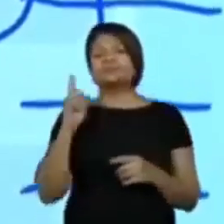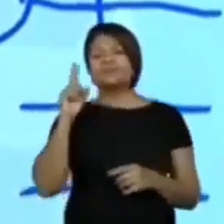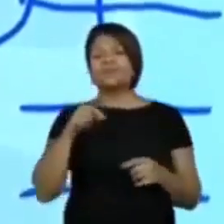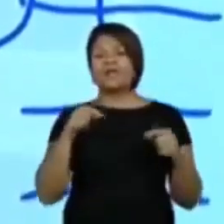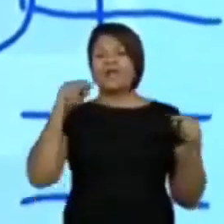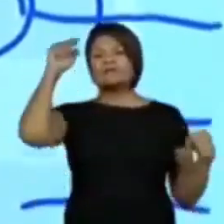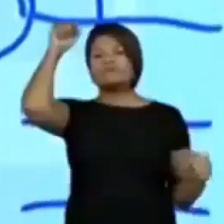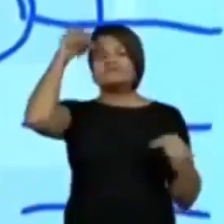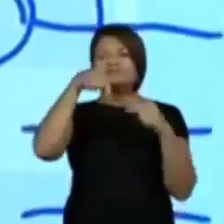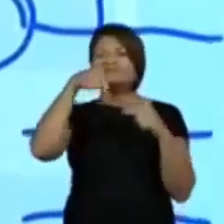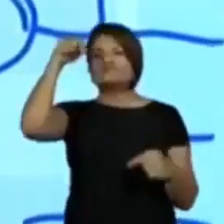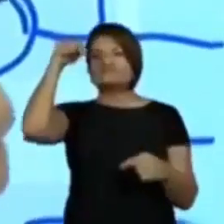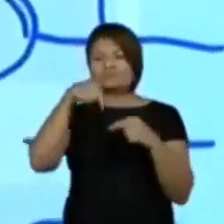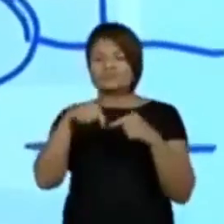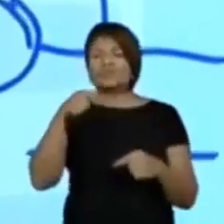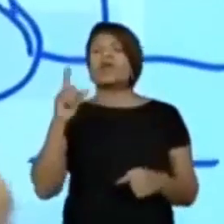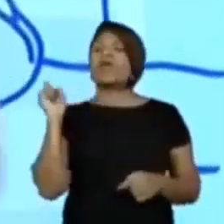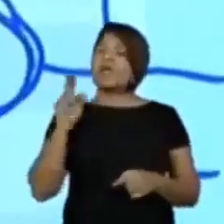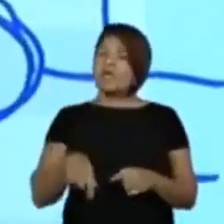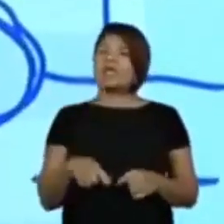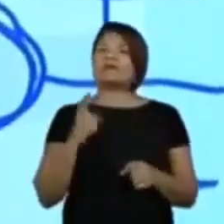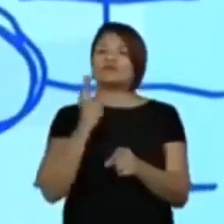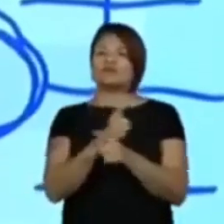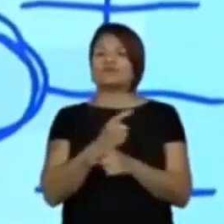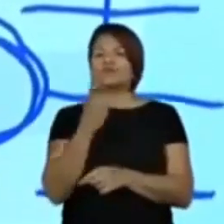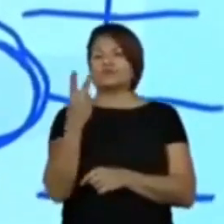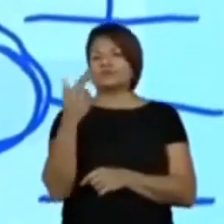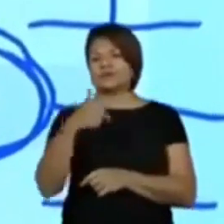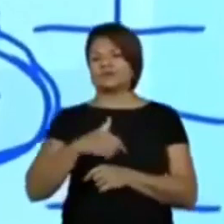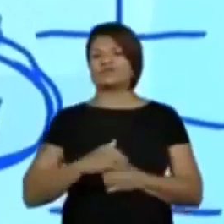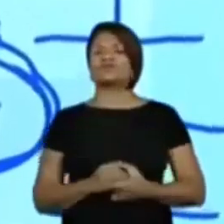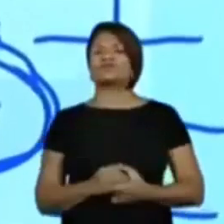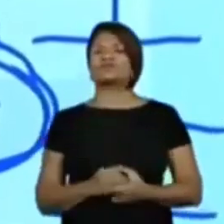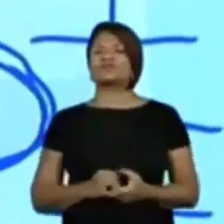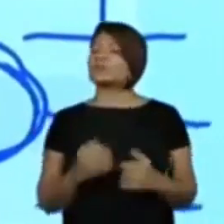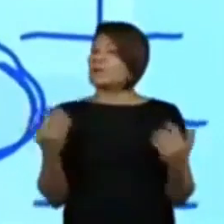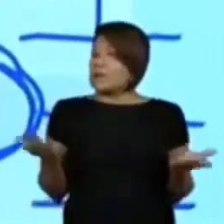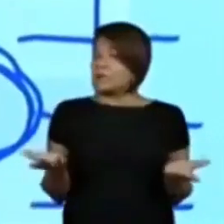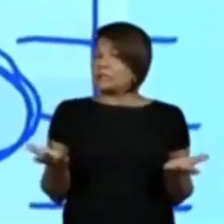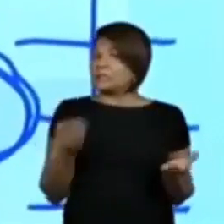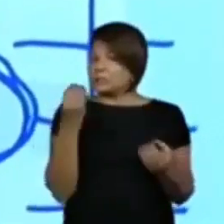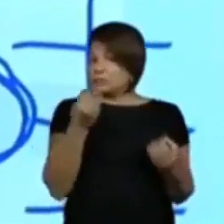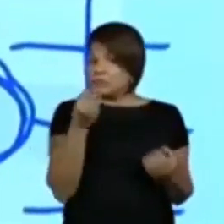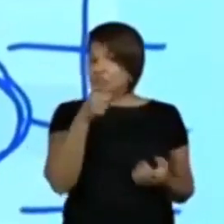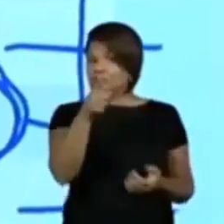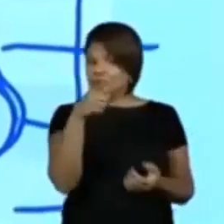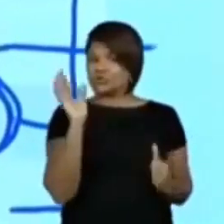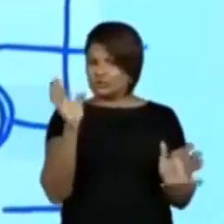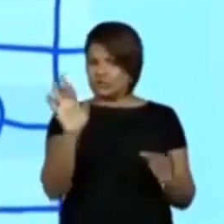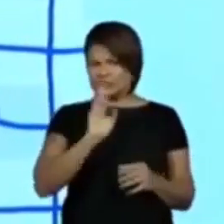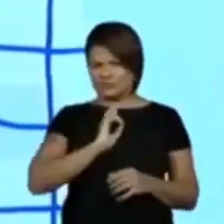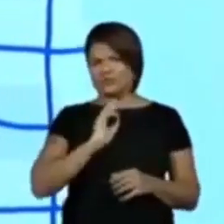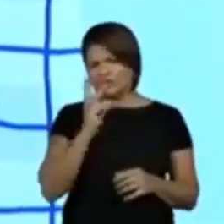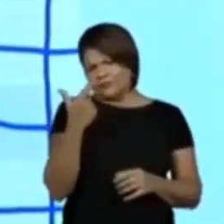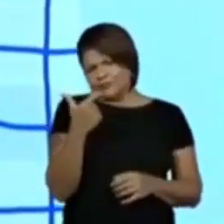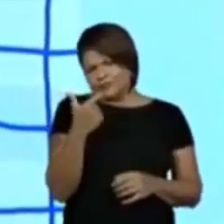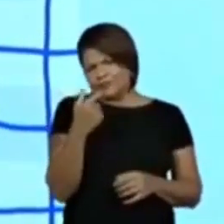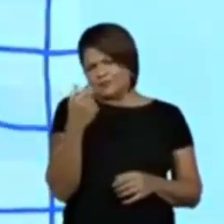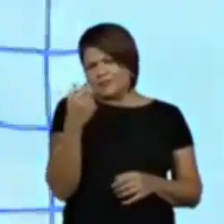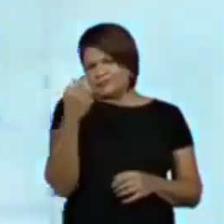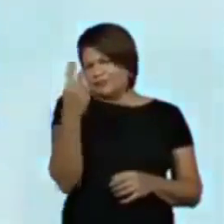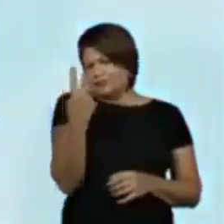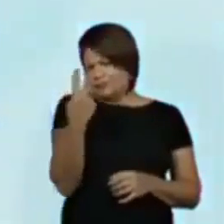coluna, eu encontro o 27. E aí, como vocês já tinham dado essa resposta,